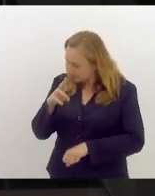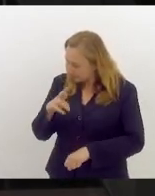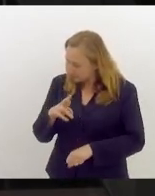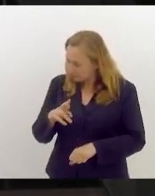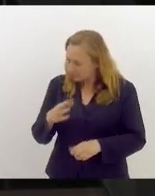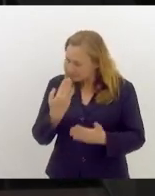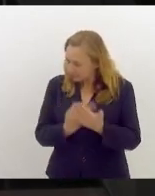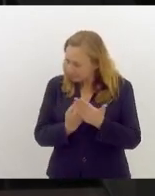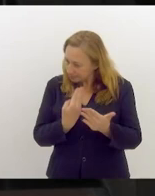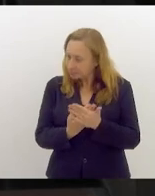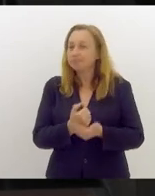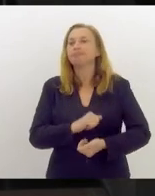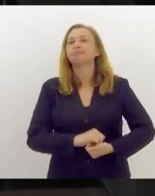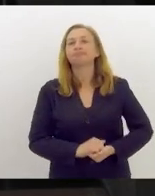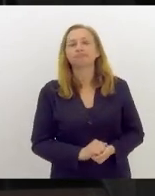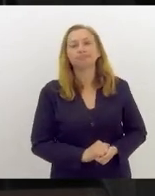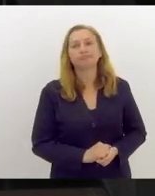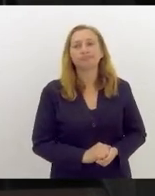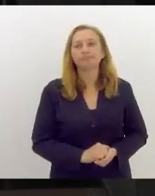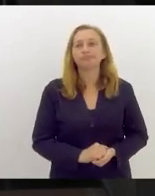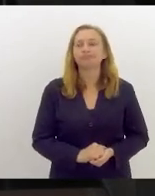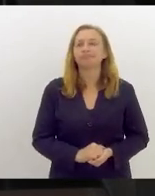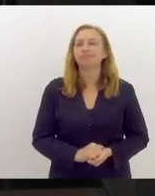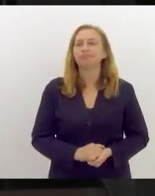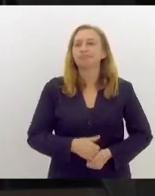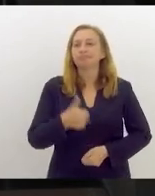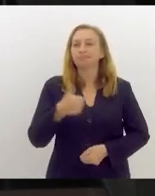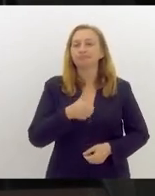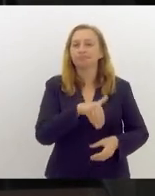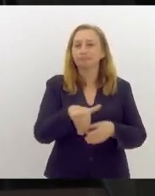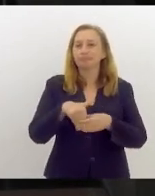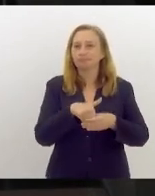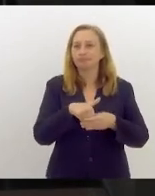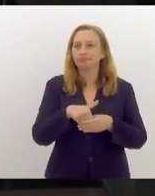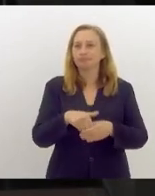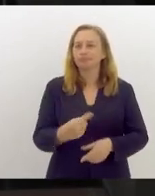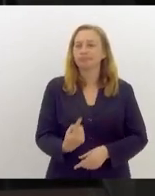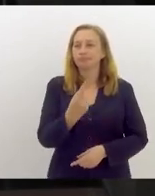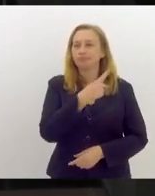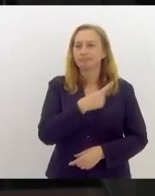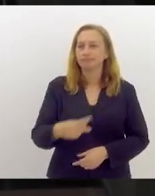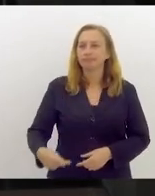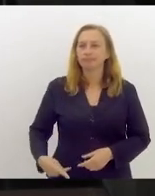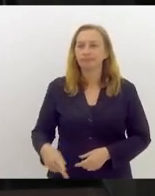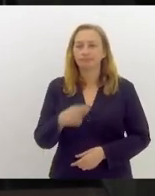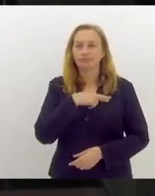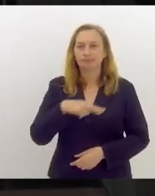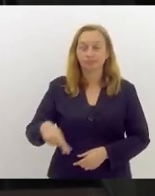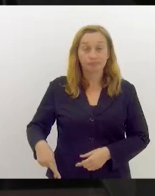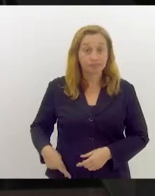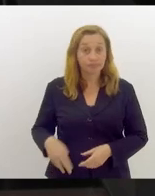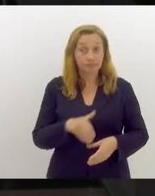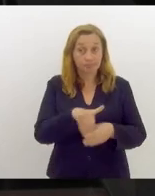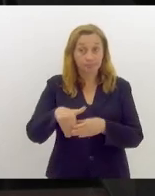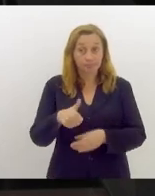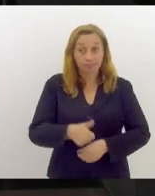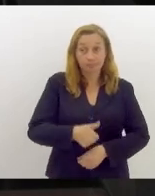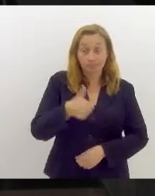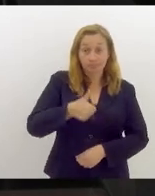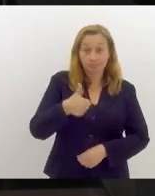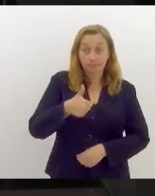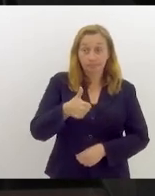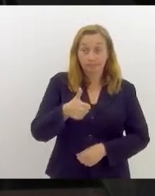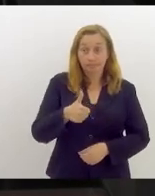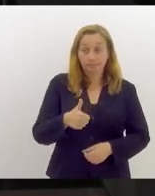muitos estudos porque foi a primeira eleição que um presidente da república eleito em primeiro turno